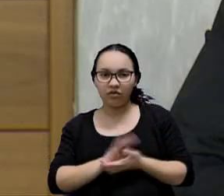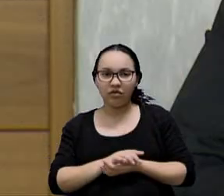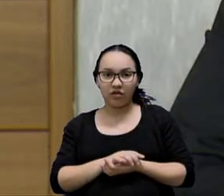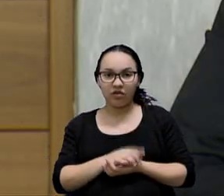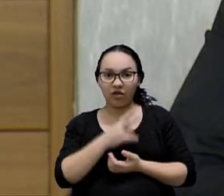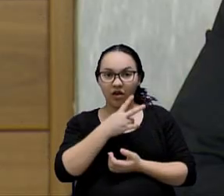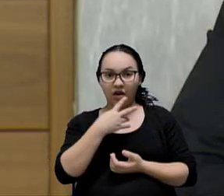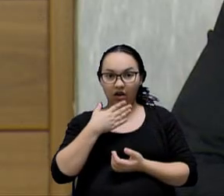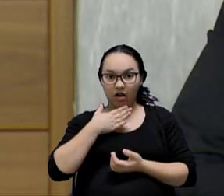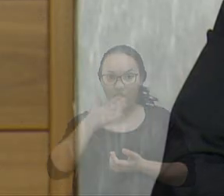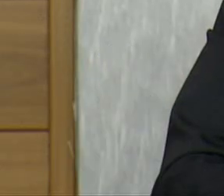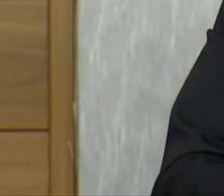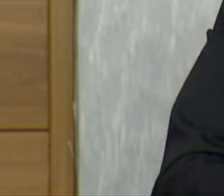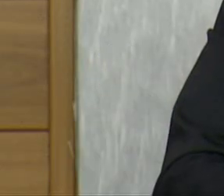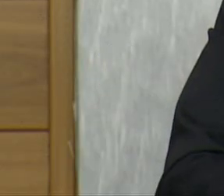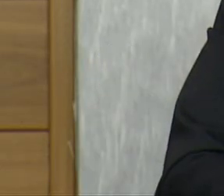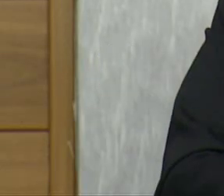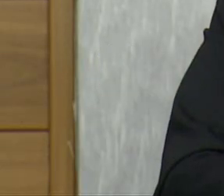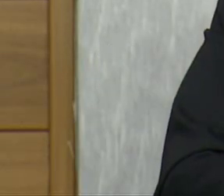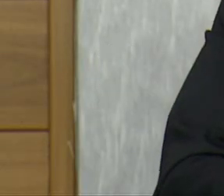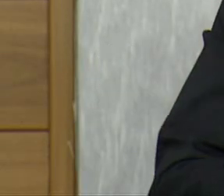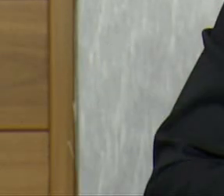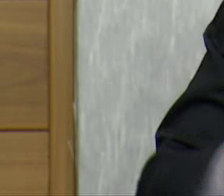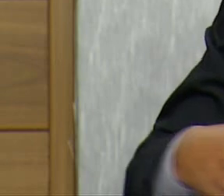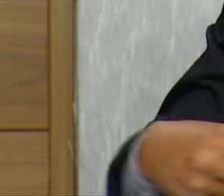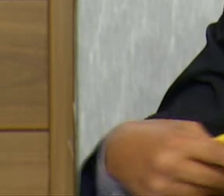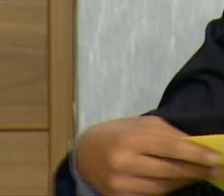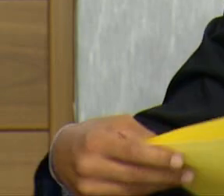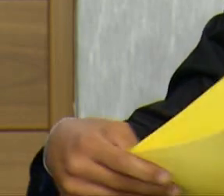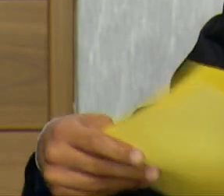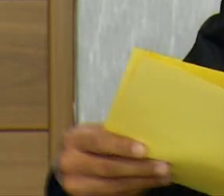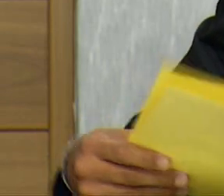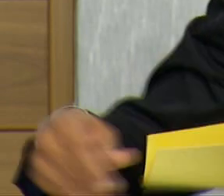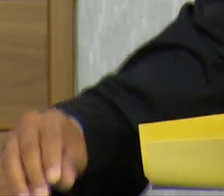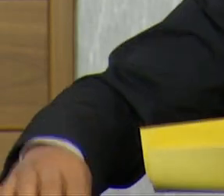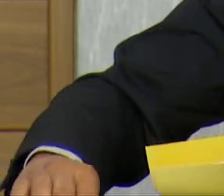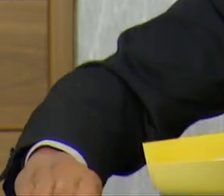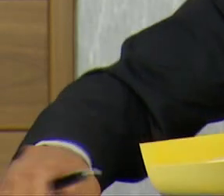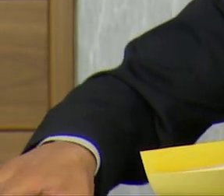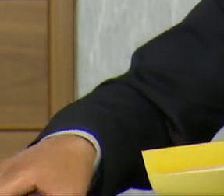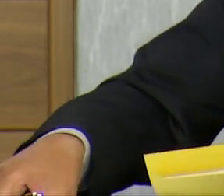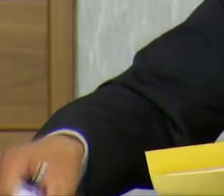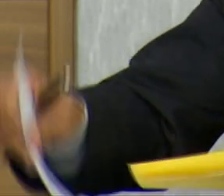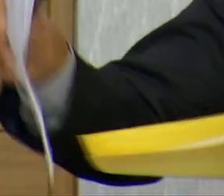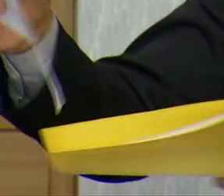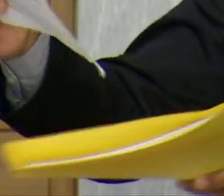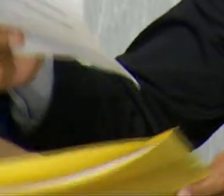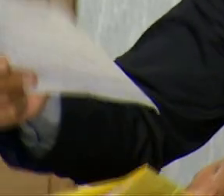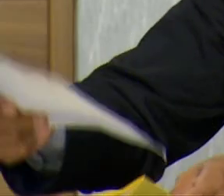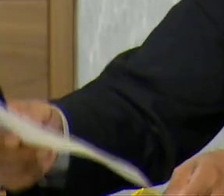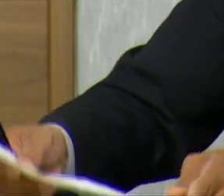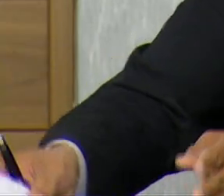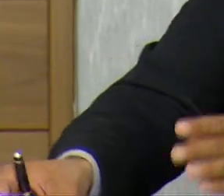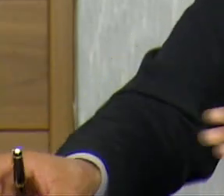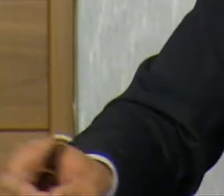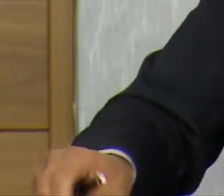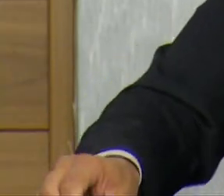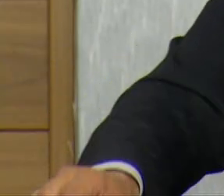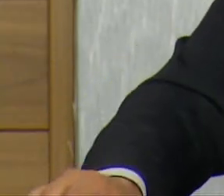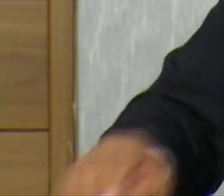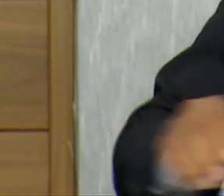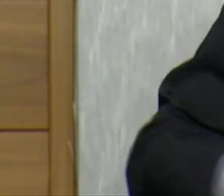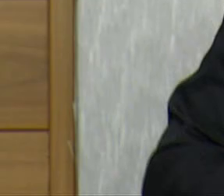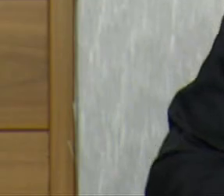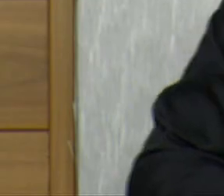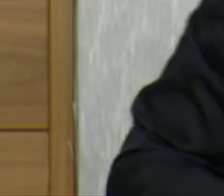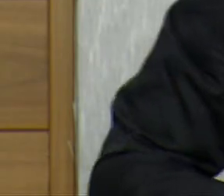agosto de 2019. Quem assina este vereador e toda esta casa por